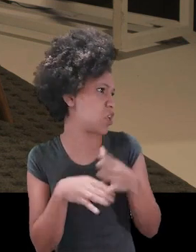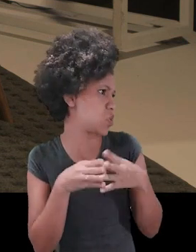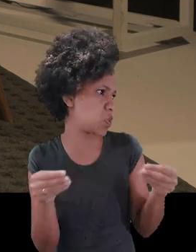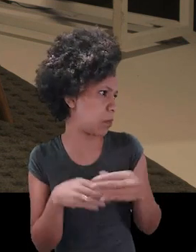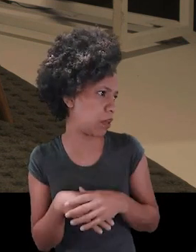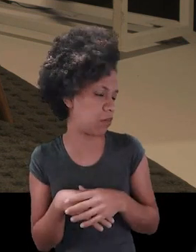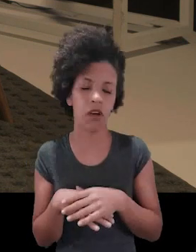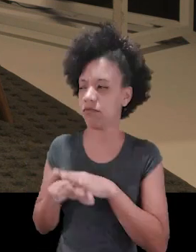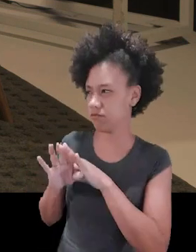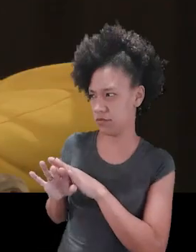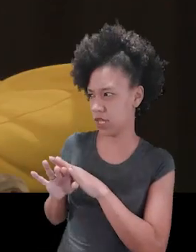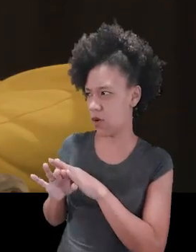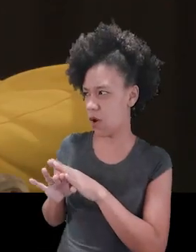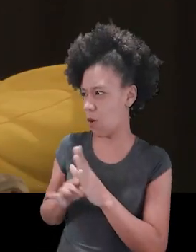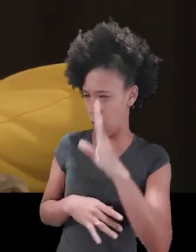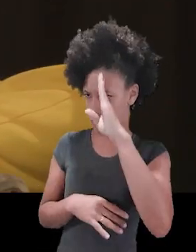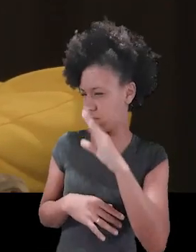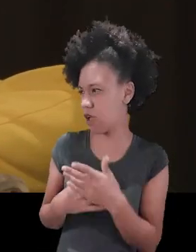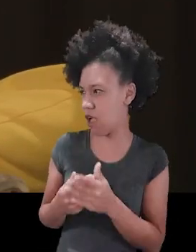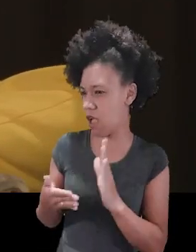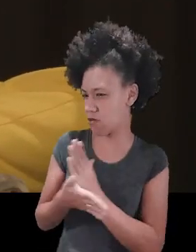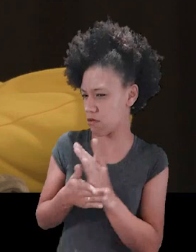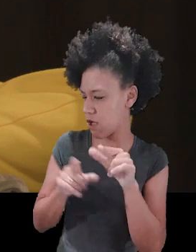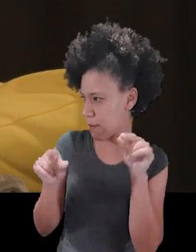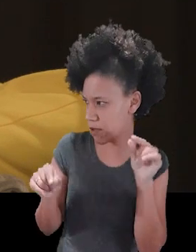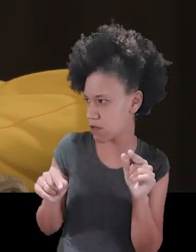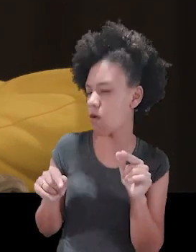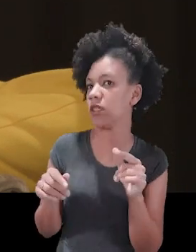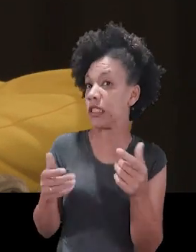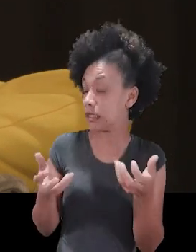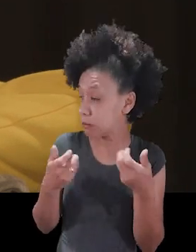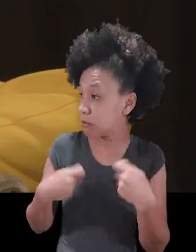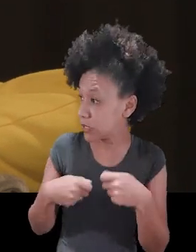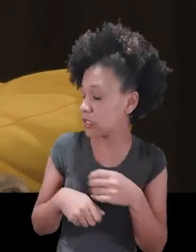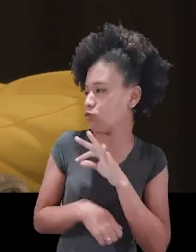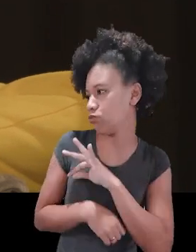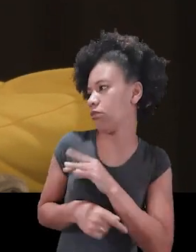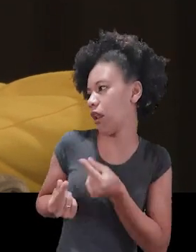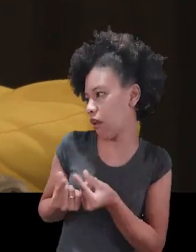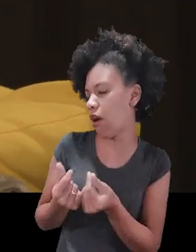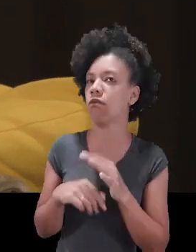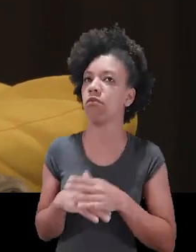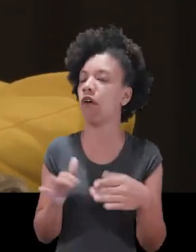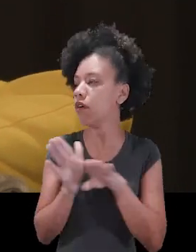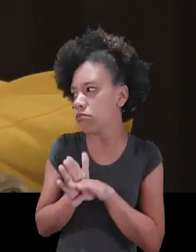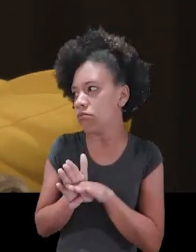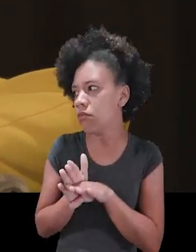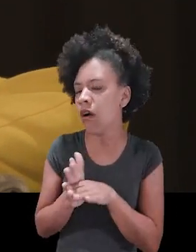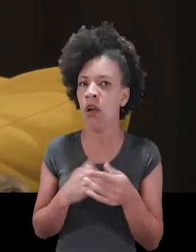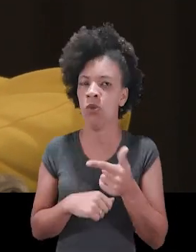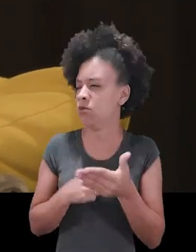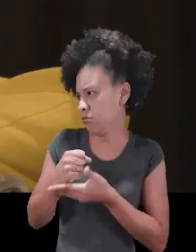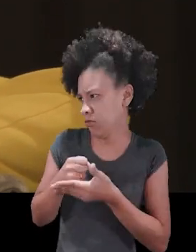carai você tá falando assim chique que o exerce a parte uma seleção de pessoas estão desesperadas para conseguir uma grana né Elas entram lá e assim